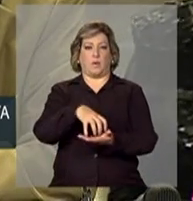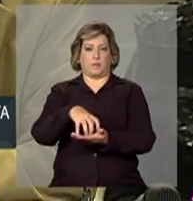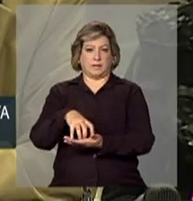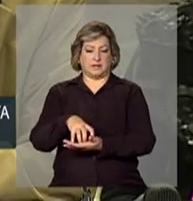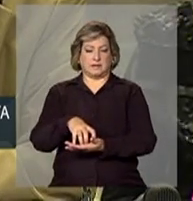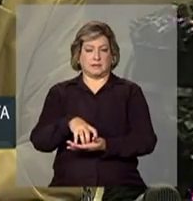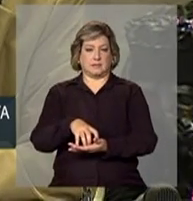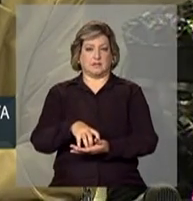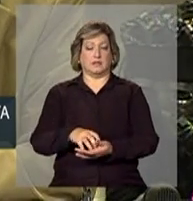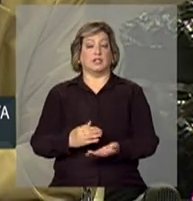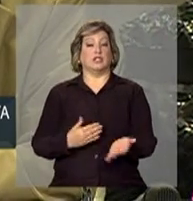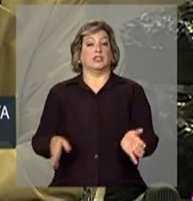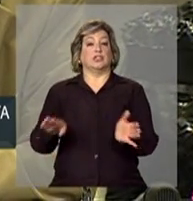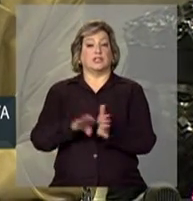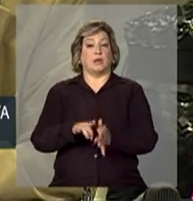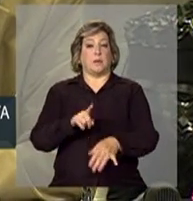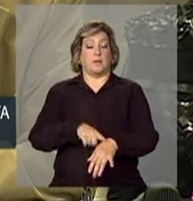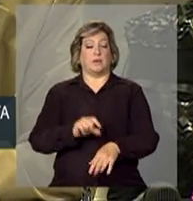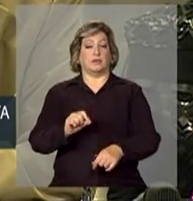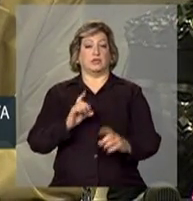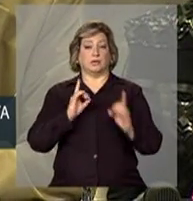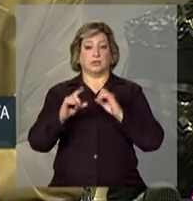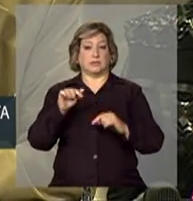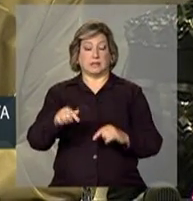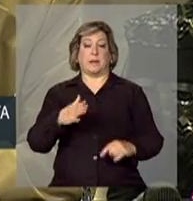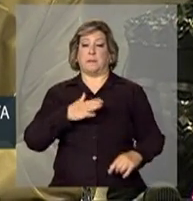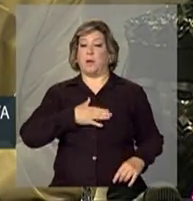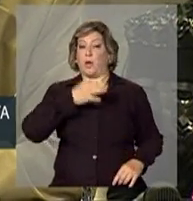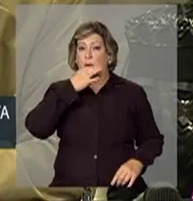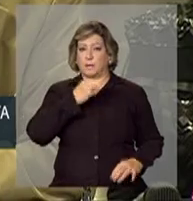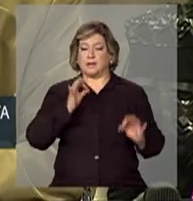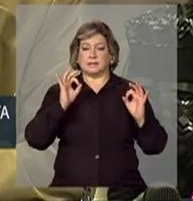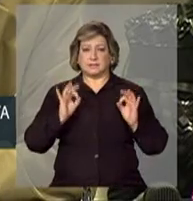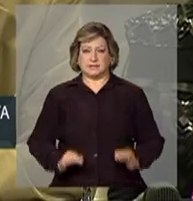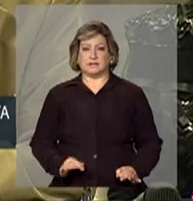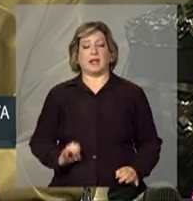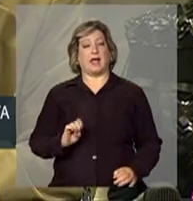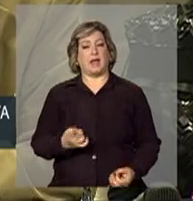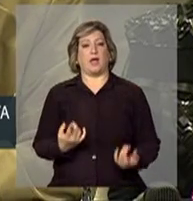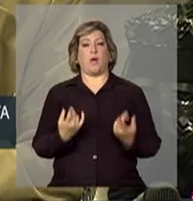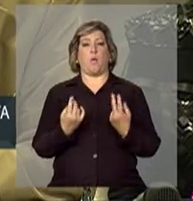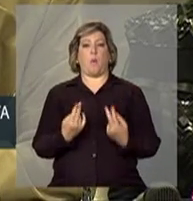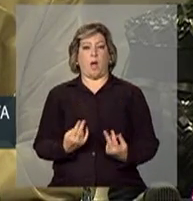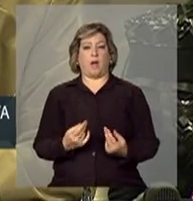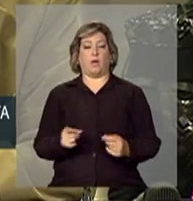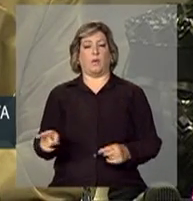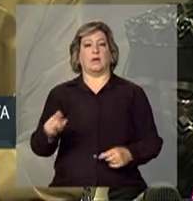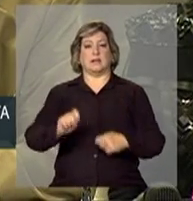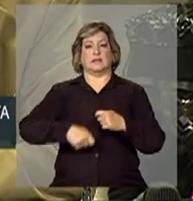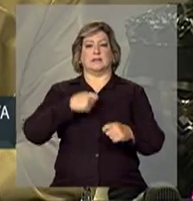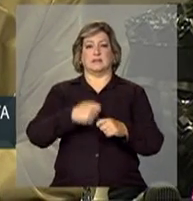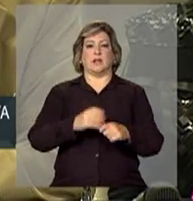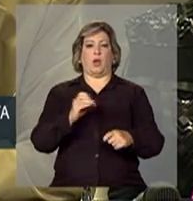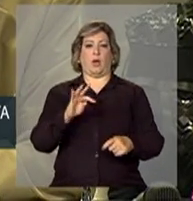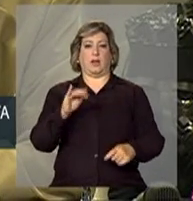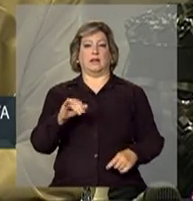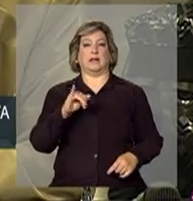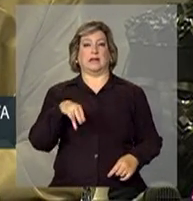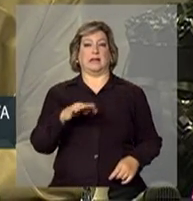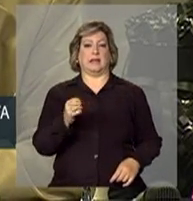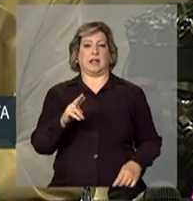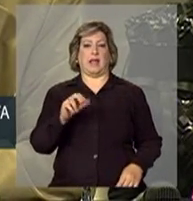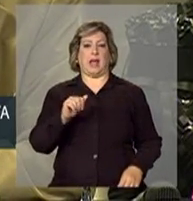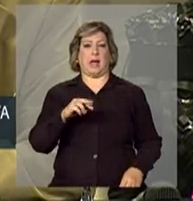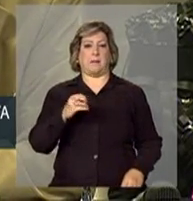ponto de discutir isso, a minha posição concreta é a posição igual à da sentença da Corte Interamericana de Direitos